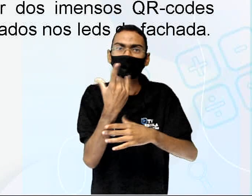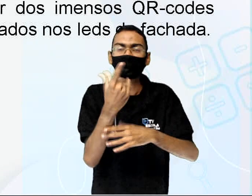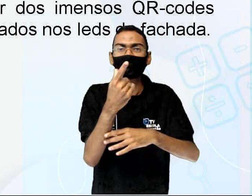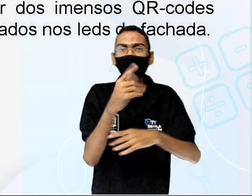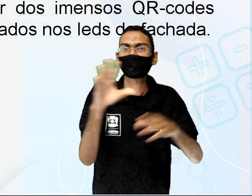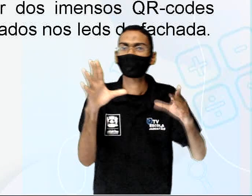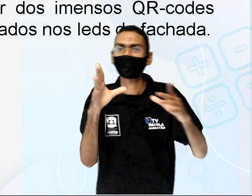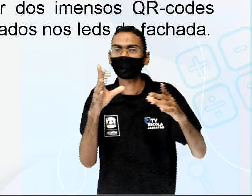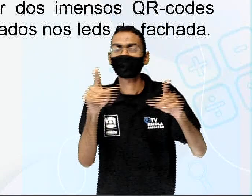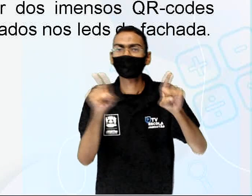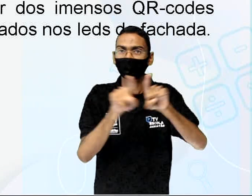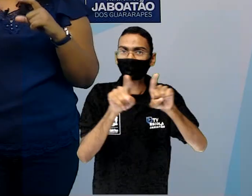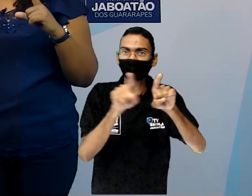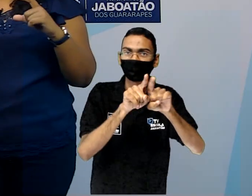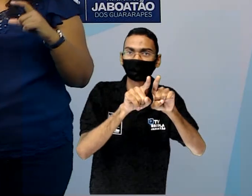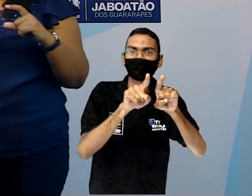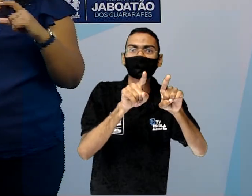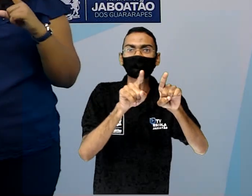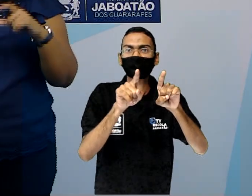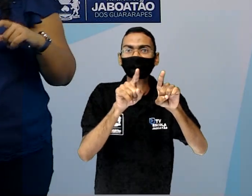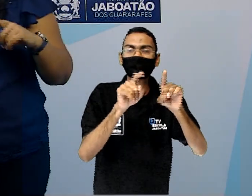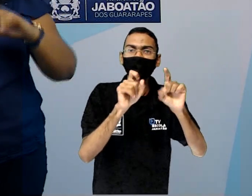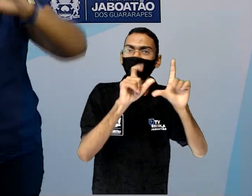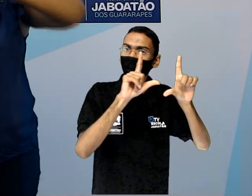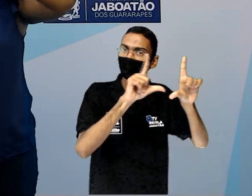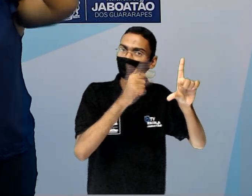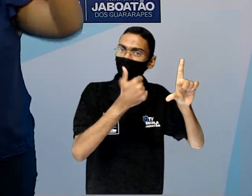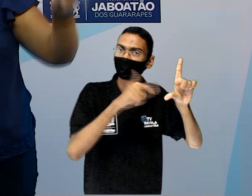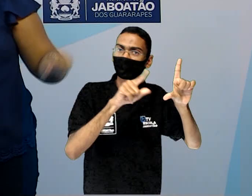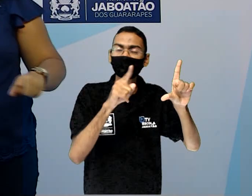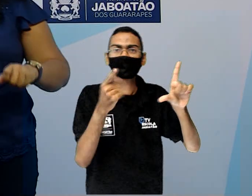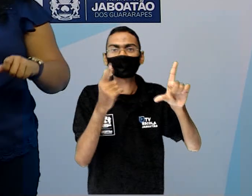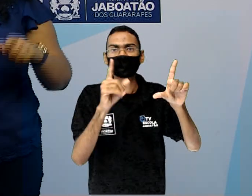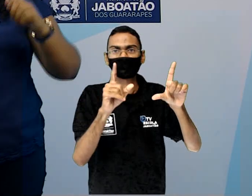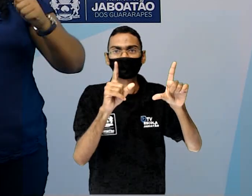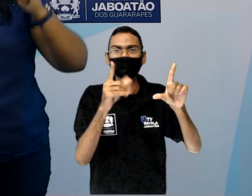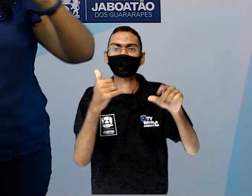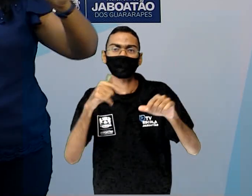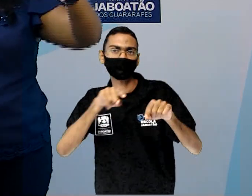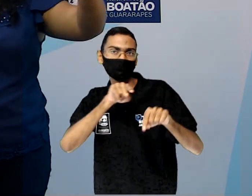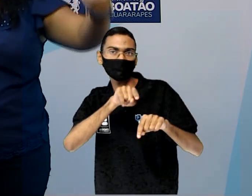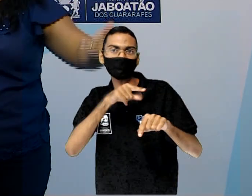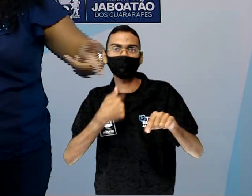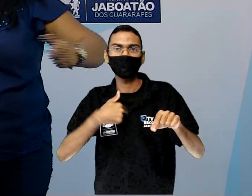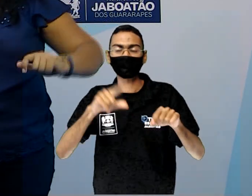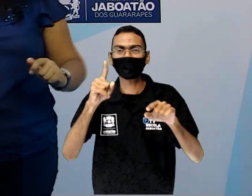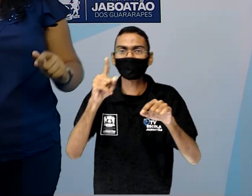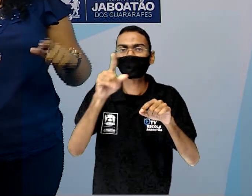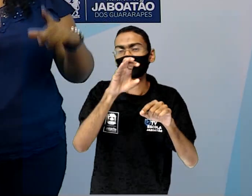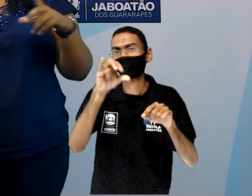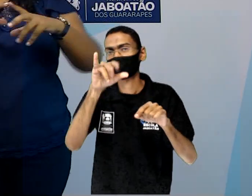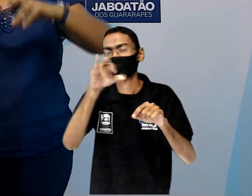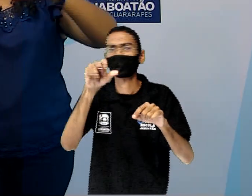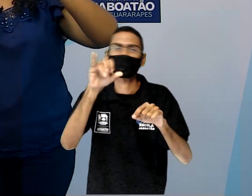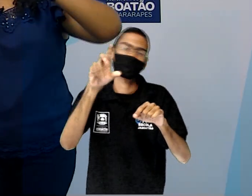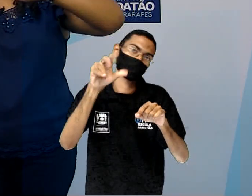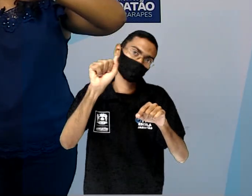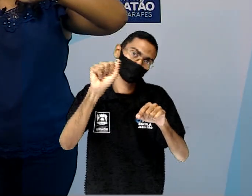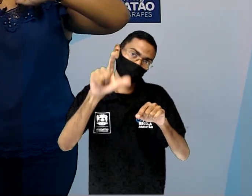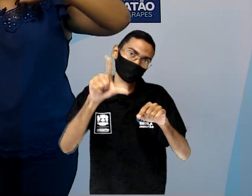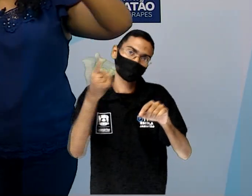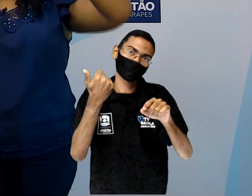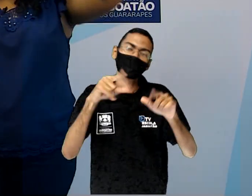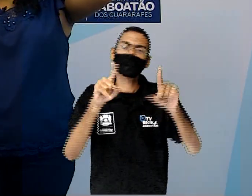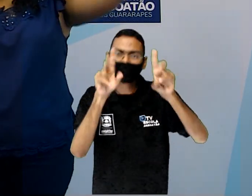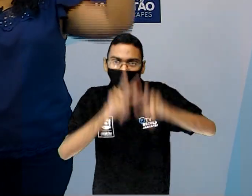gente vê muito hoje em dia em promoções, quando está passando algum comercial, veja aqui pelo QR Code. Então, ela